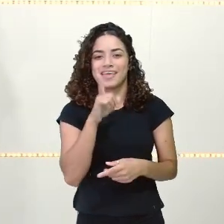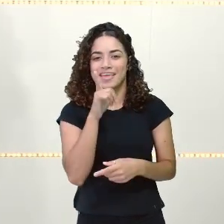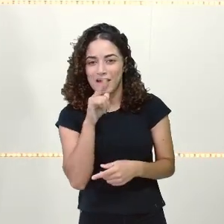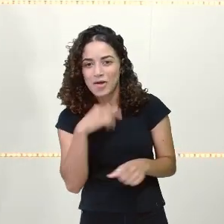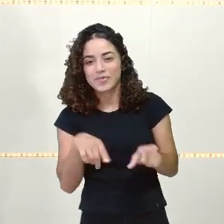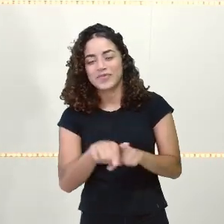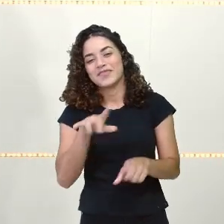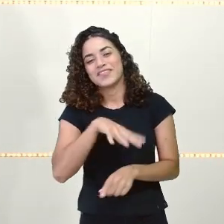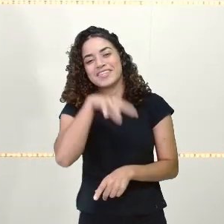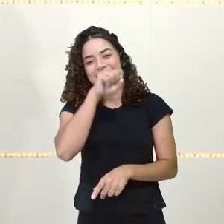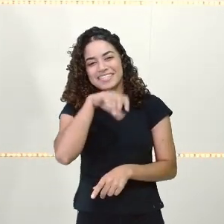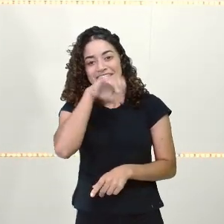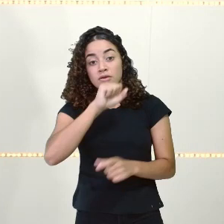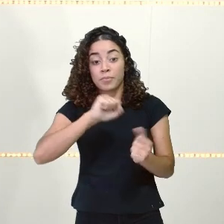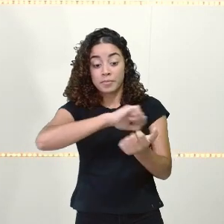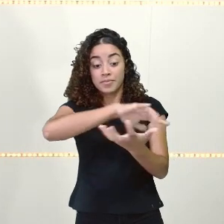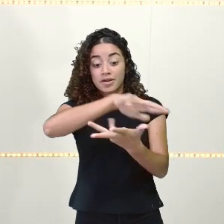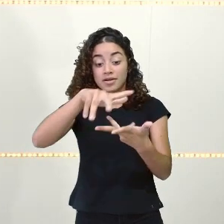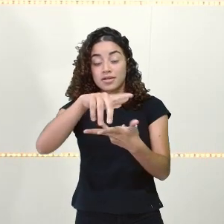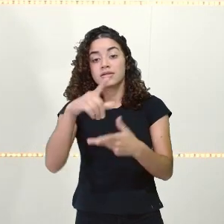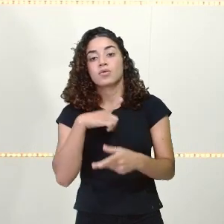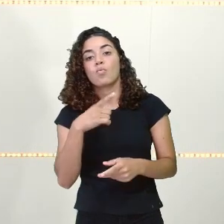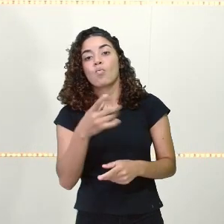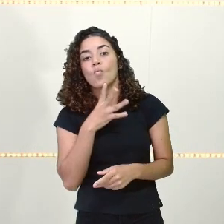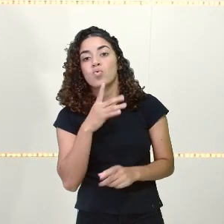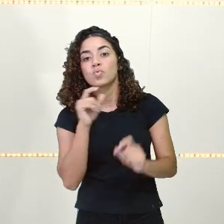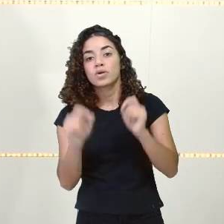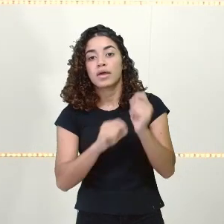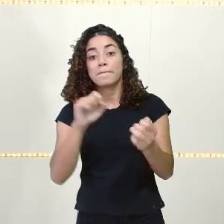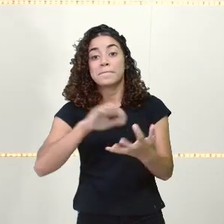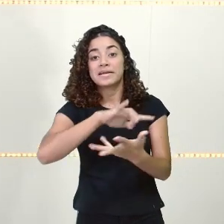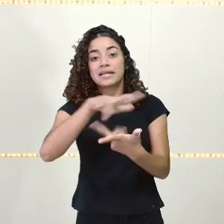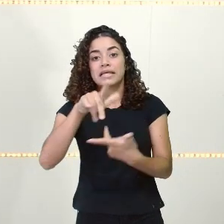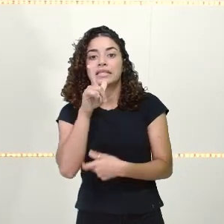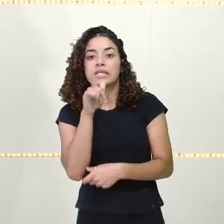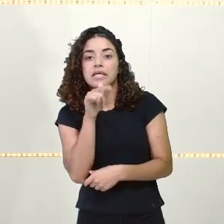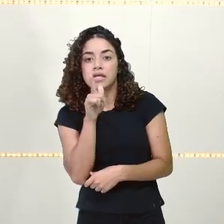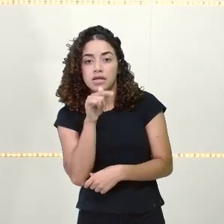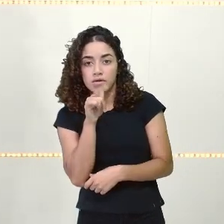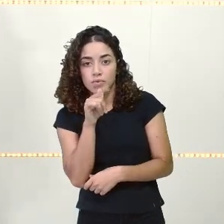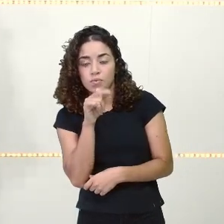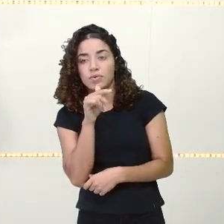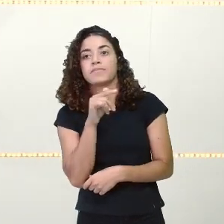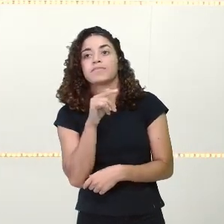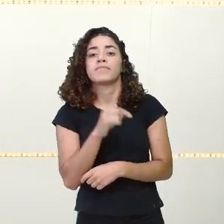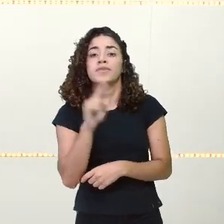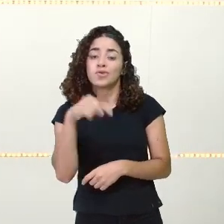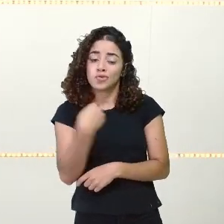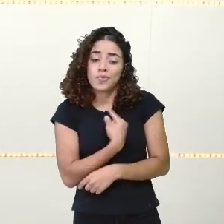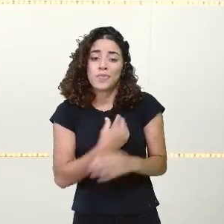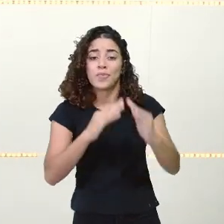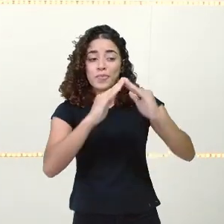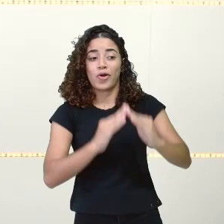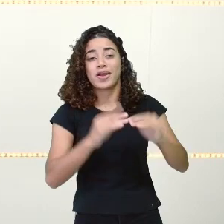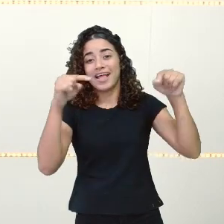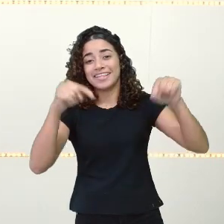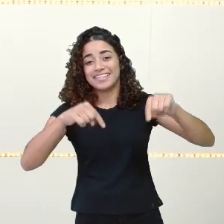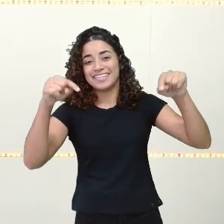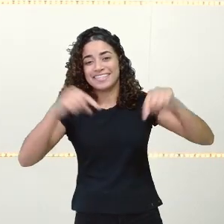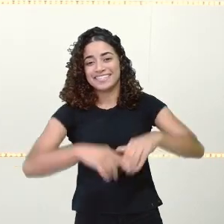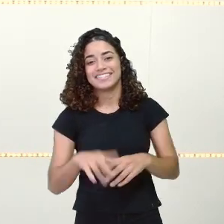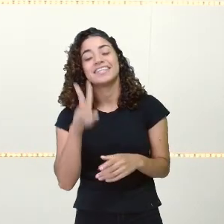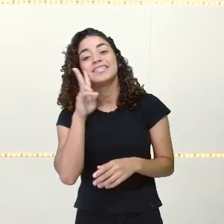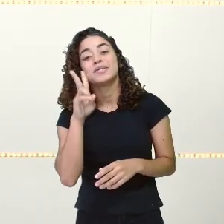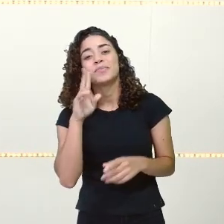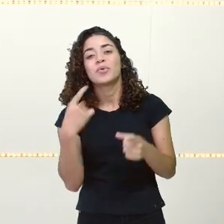Então, o planeta Terra é também conhecido por planeta Água e é o corpo celeste em que a gente habita. Estão lembrados por